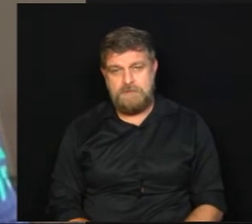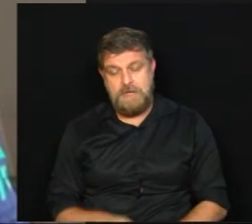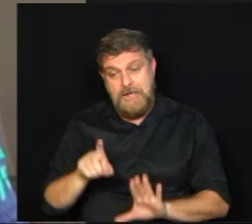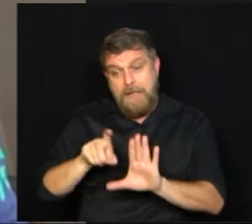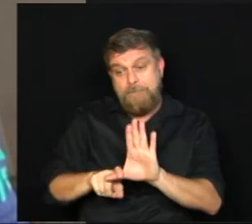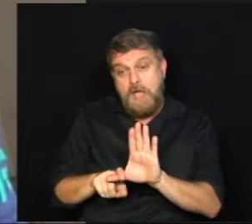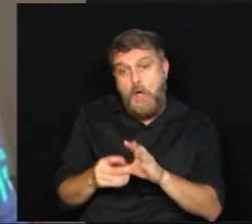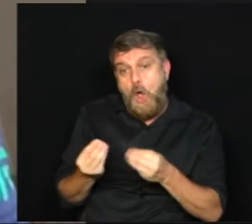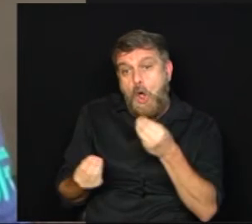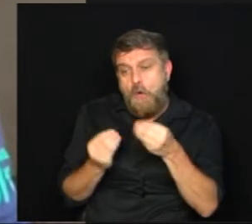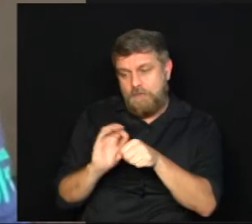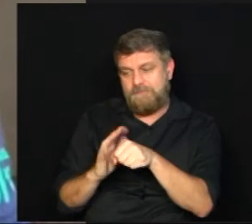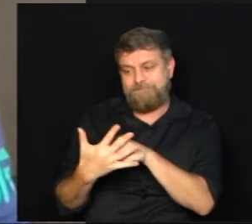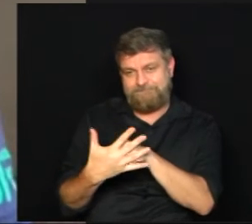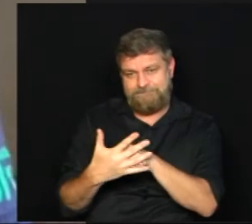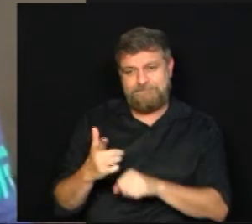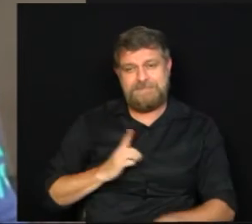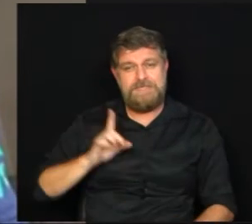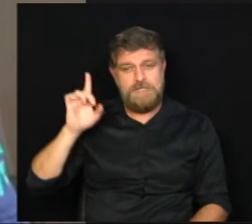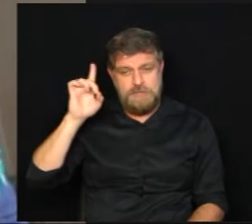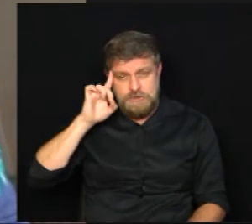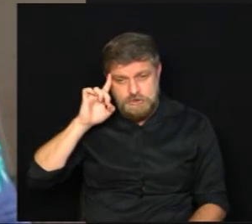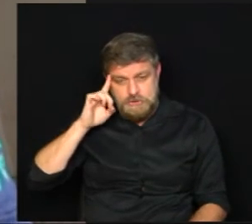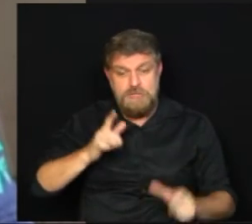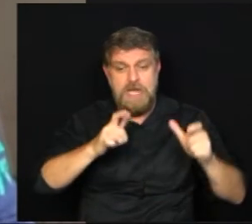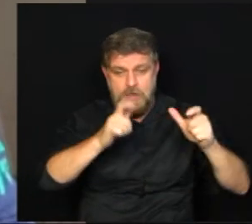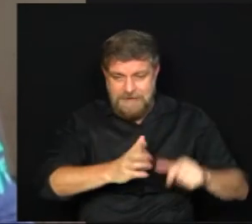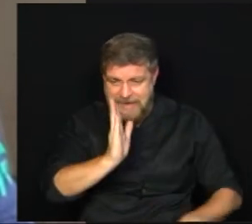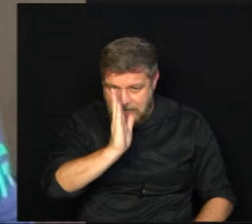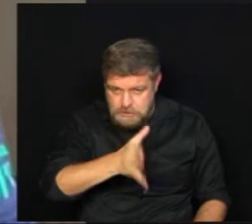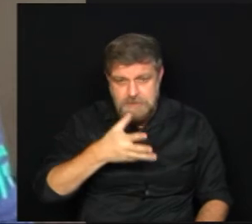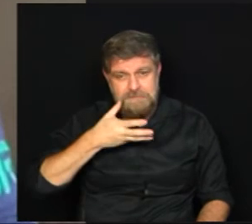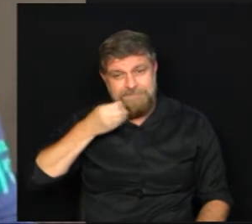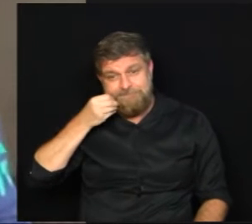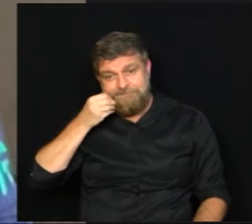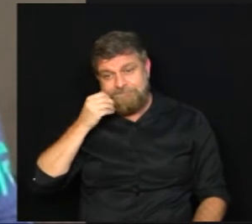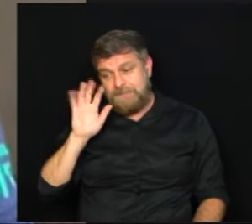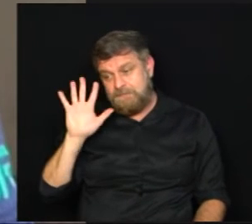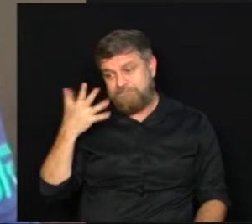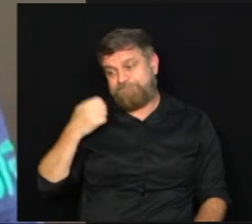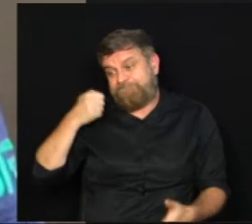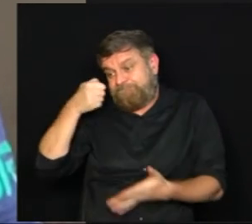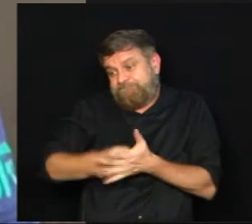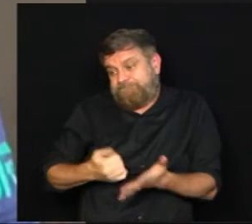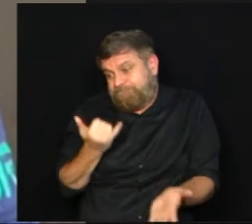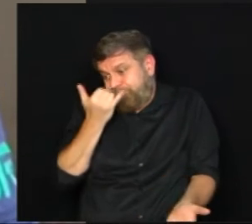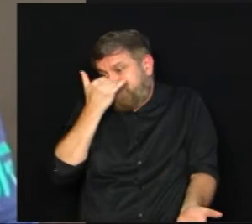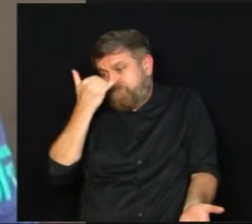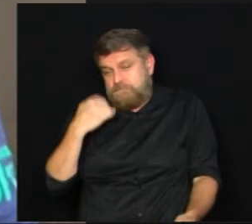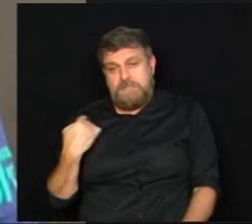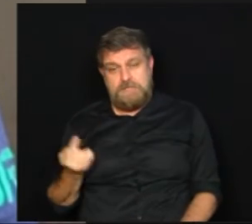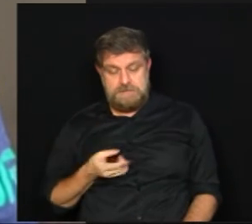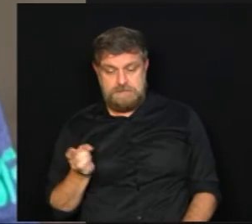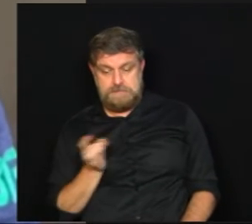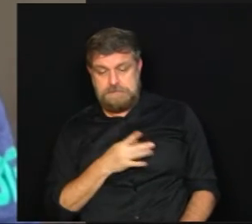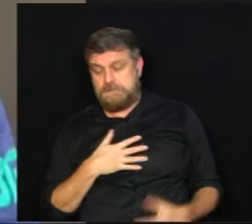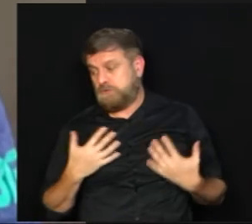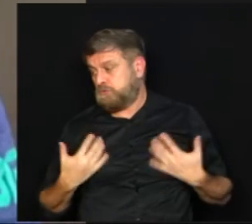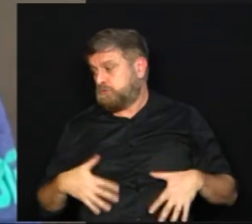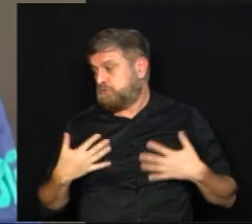de como vai estar. Já tem data, já tem local. Mas, assim, tudo pode acontecer, a gente ainda fica um pouco